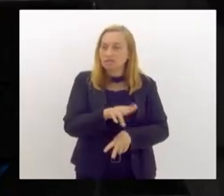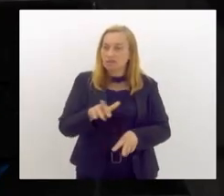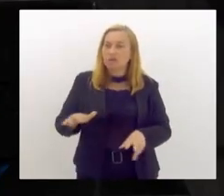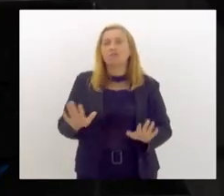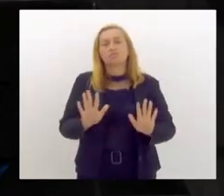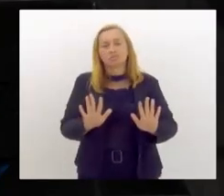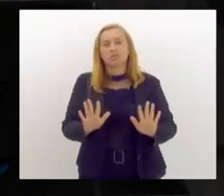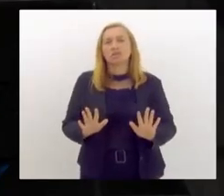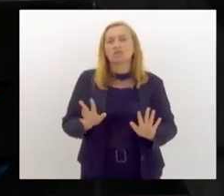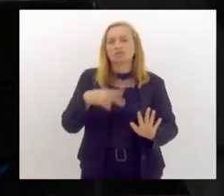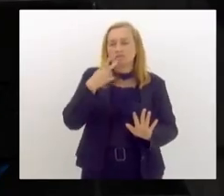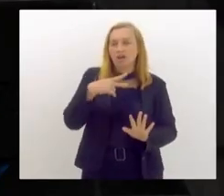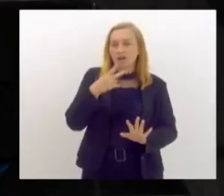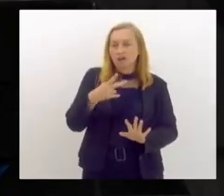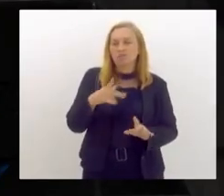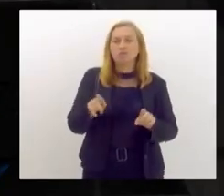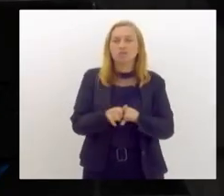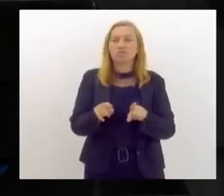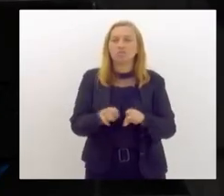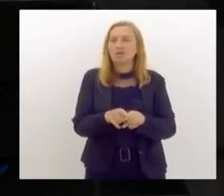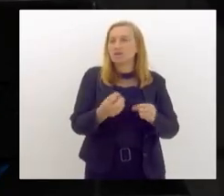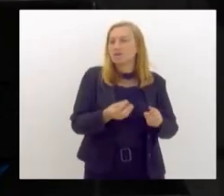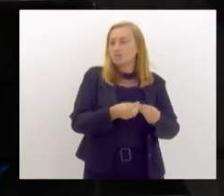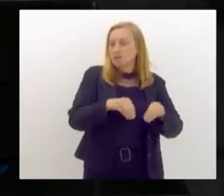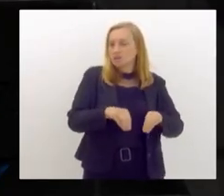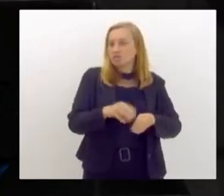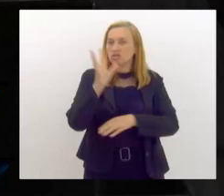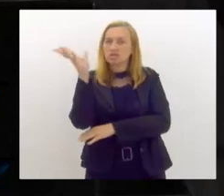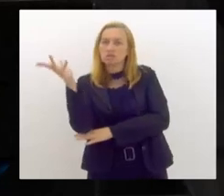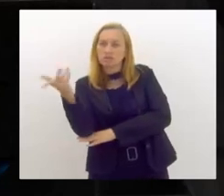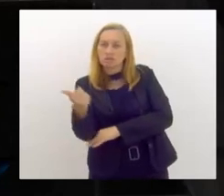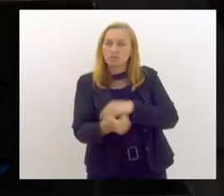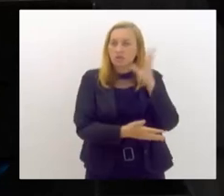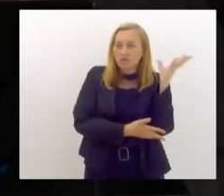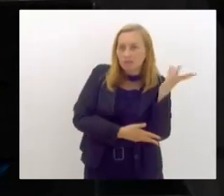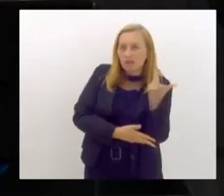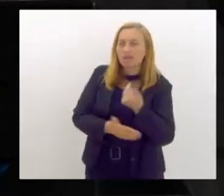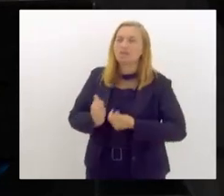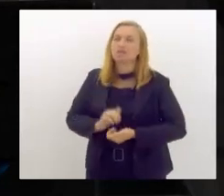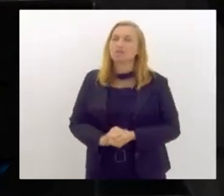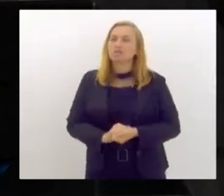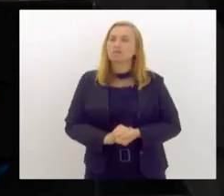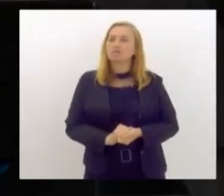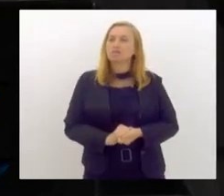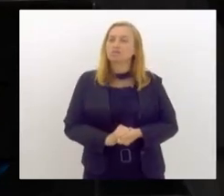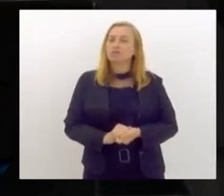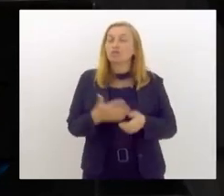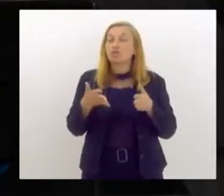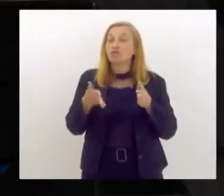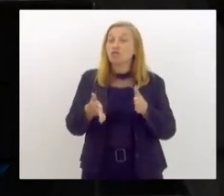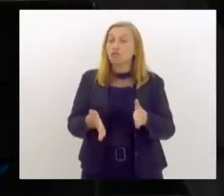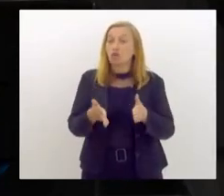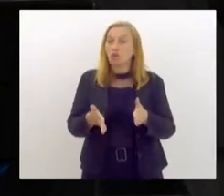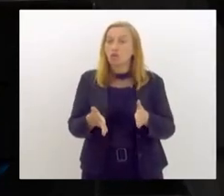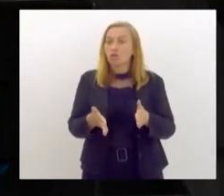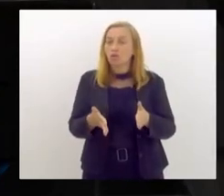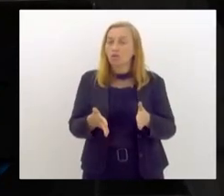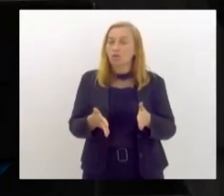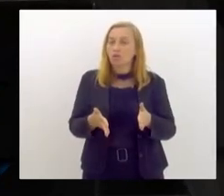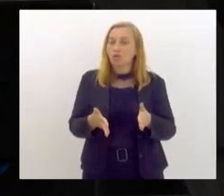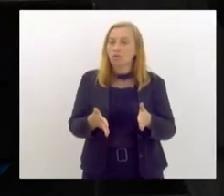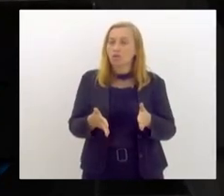claro que a gente fala, inclusive, em tragédias ambientais que têm pontos de